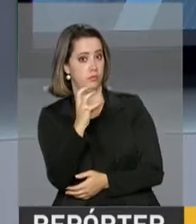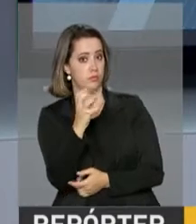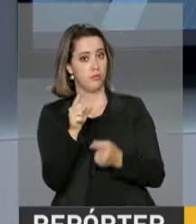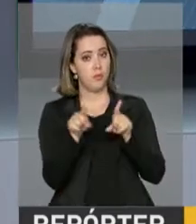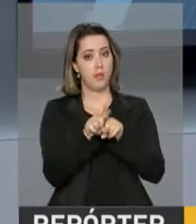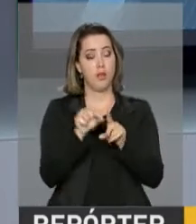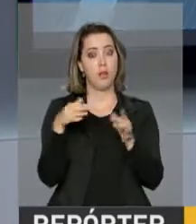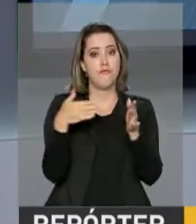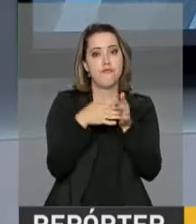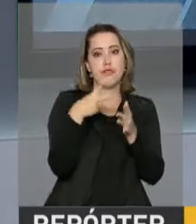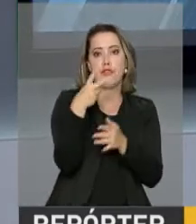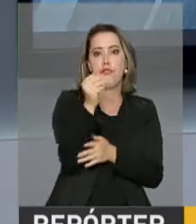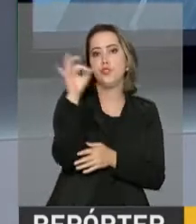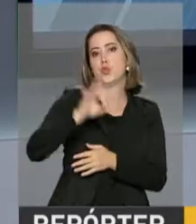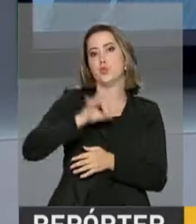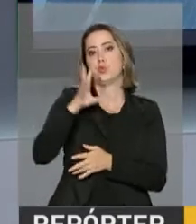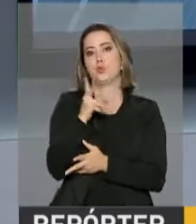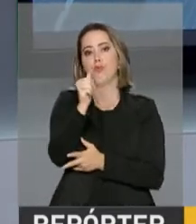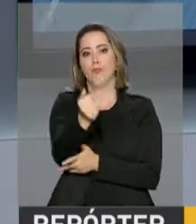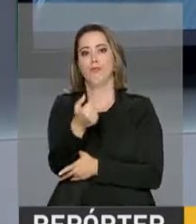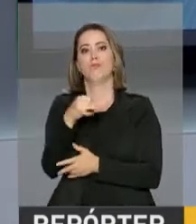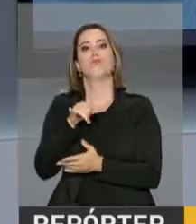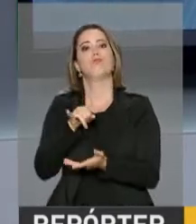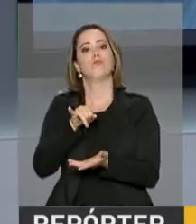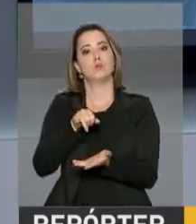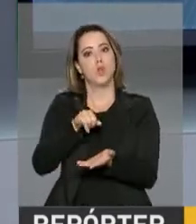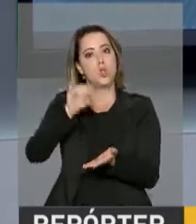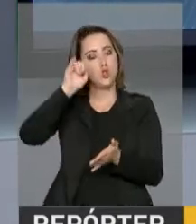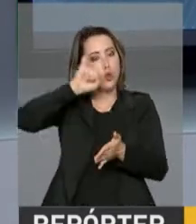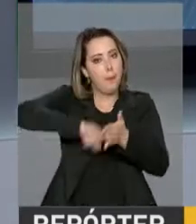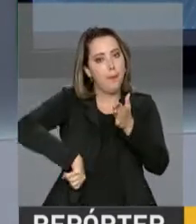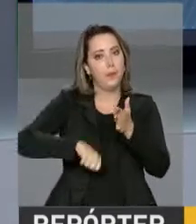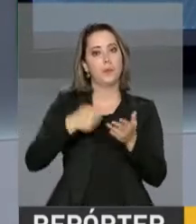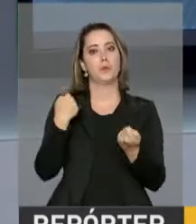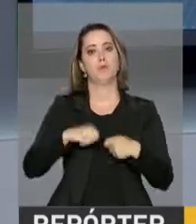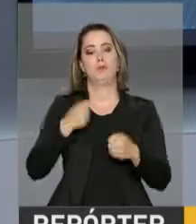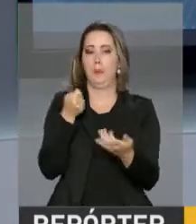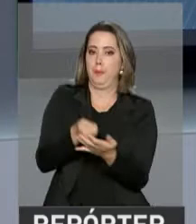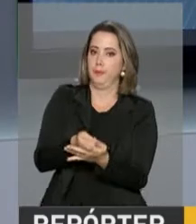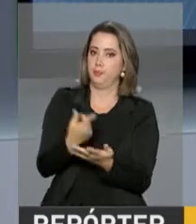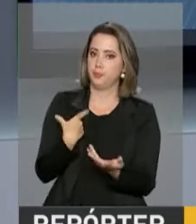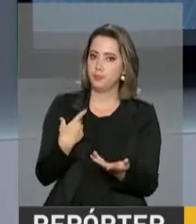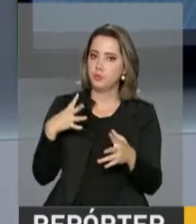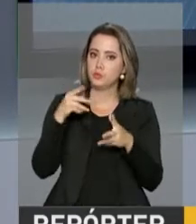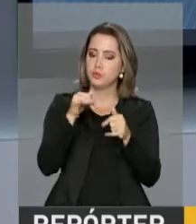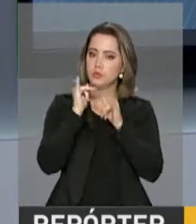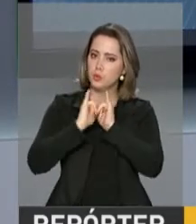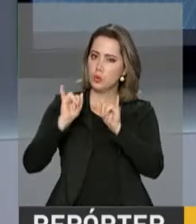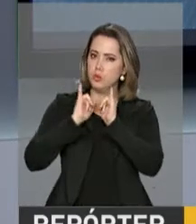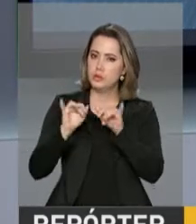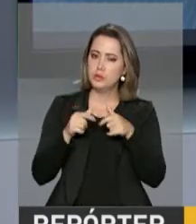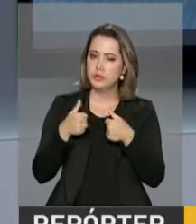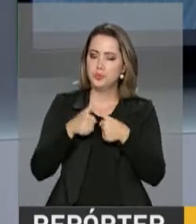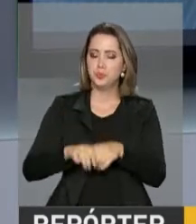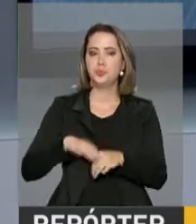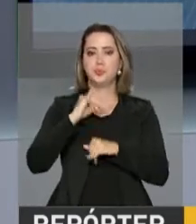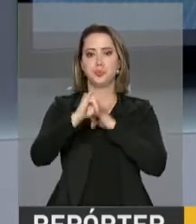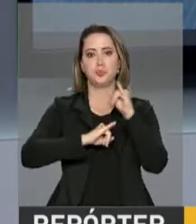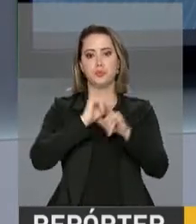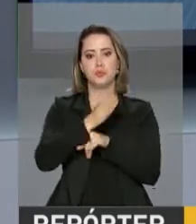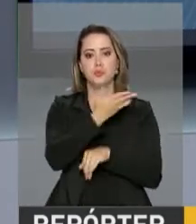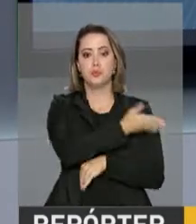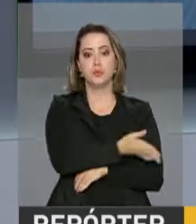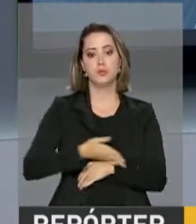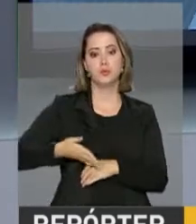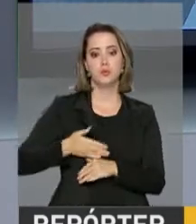até 20% do total de imposto devido todas as informações estão no site que você disse